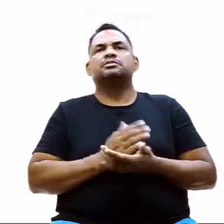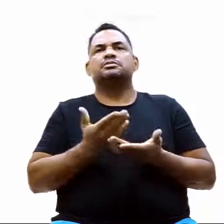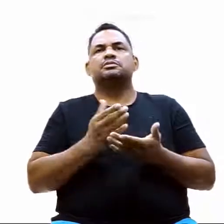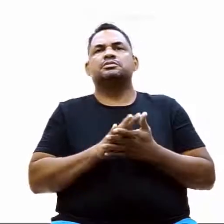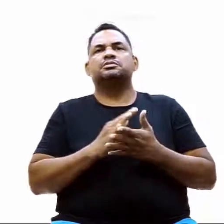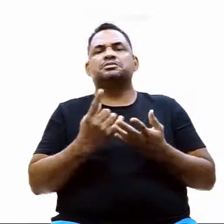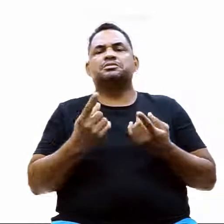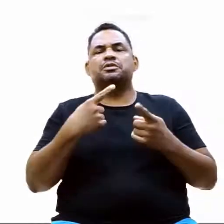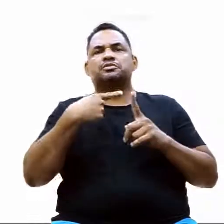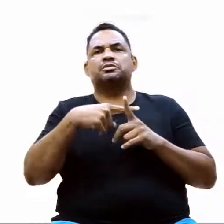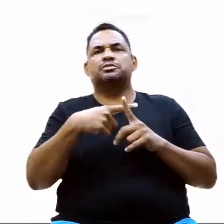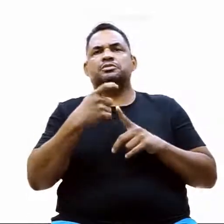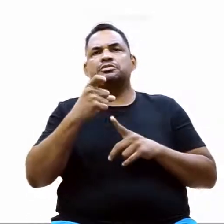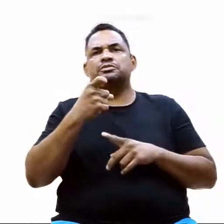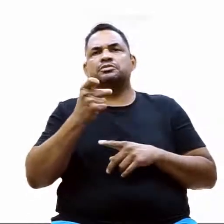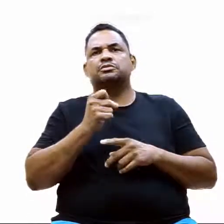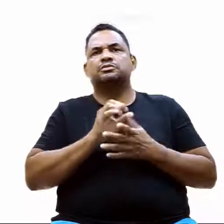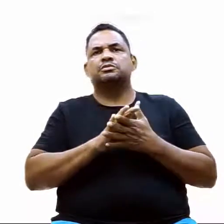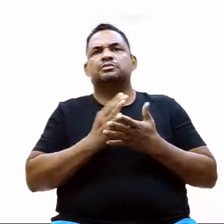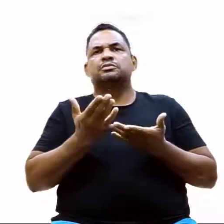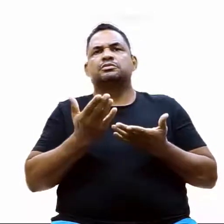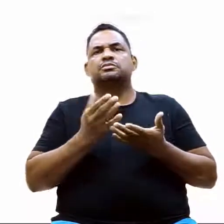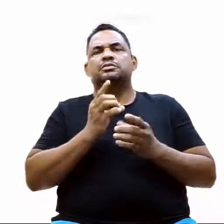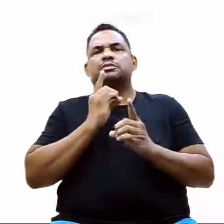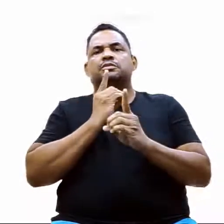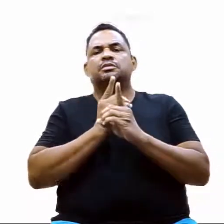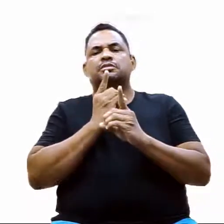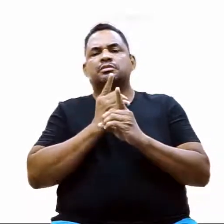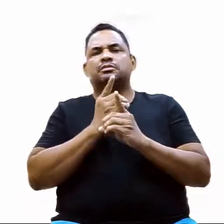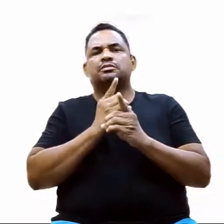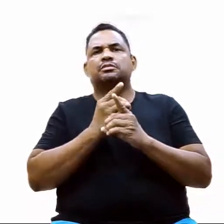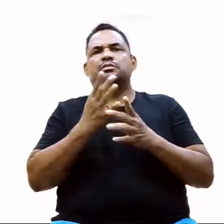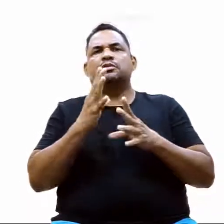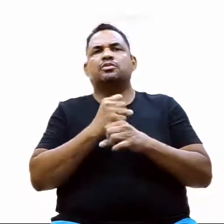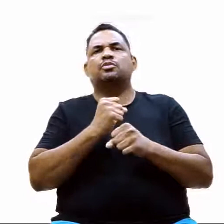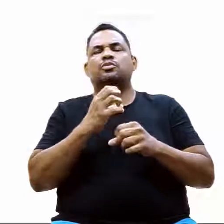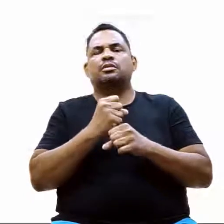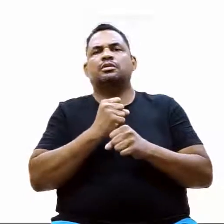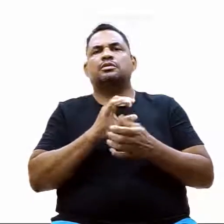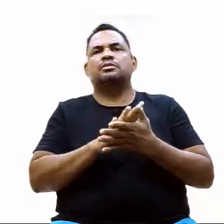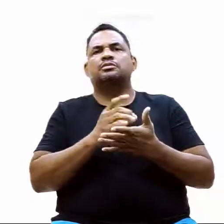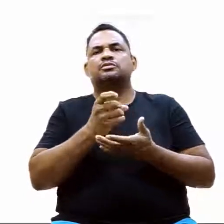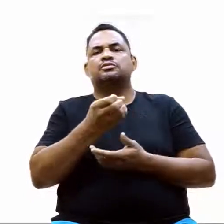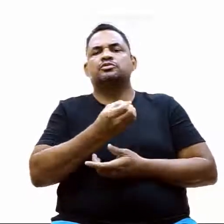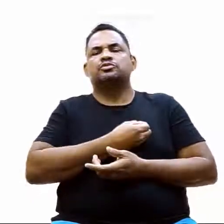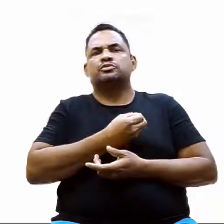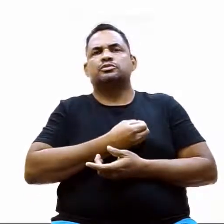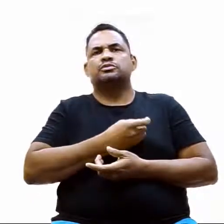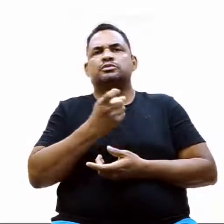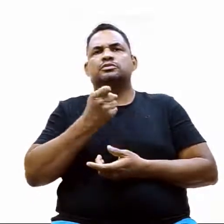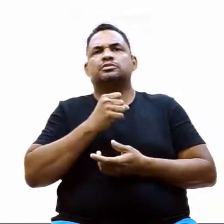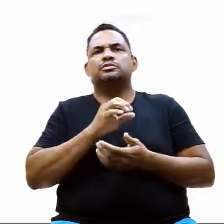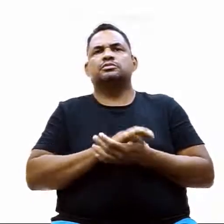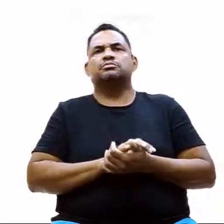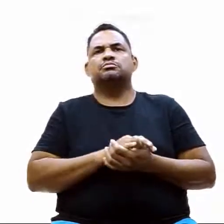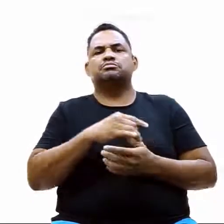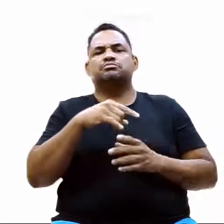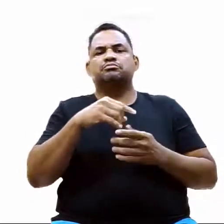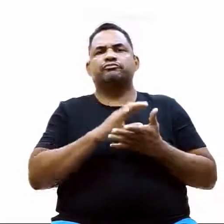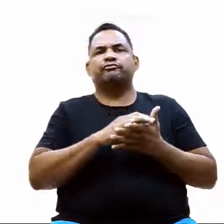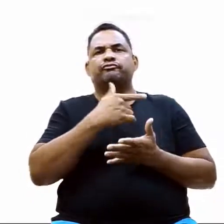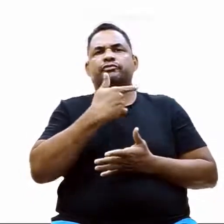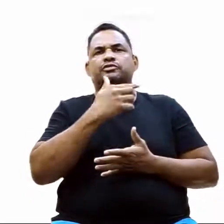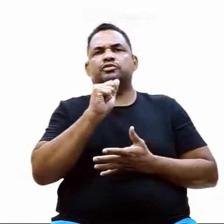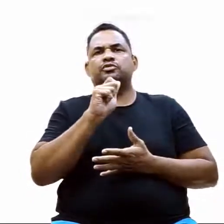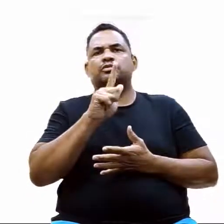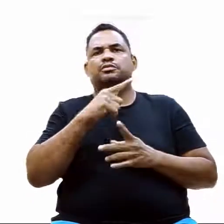x, para mim encontrar o valor de x, eu subtraio 28 menos 10.